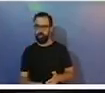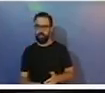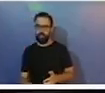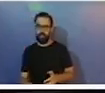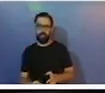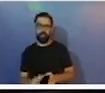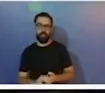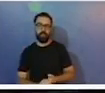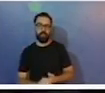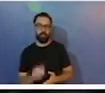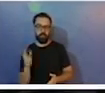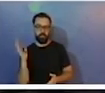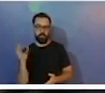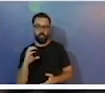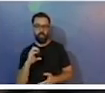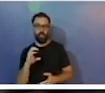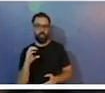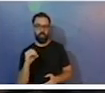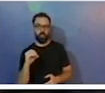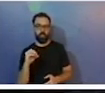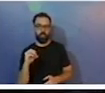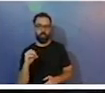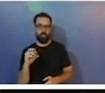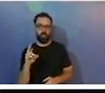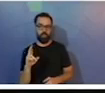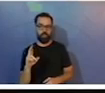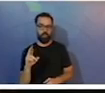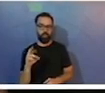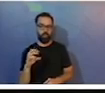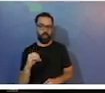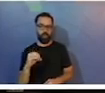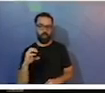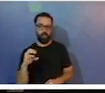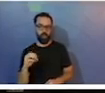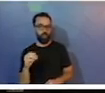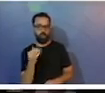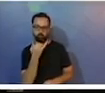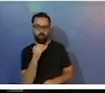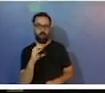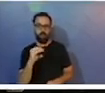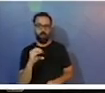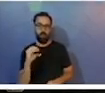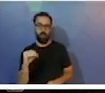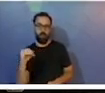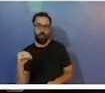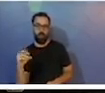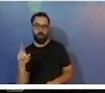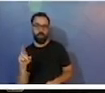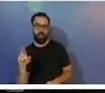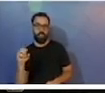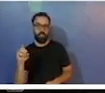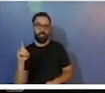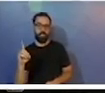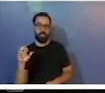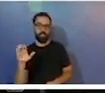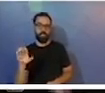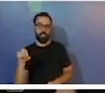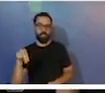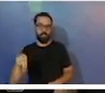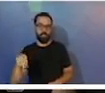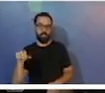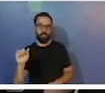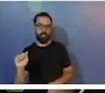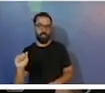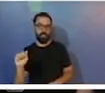já fizeram em matemática, muitos já vão tirar de letra. Mas recordando, o que é coordenada? A coordenada serve para